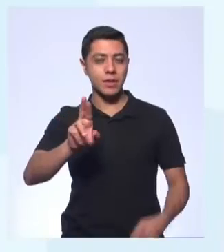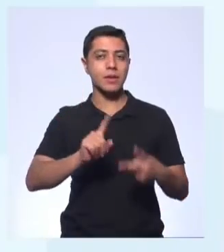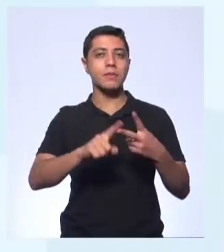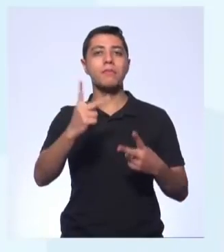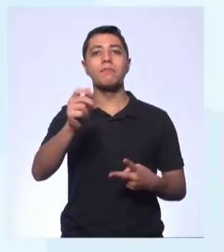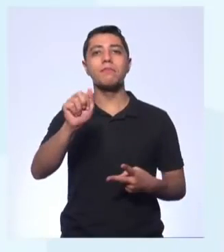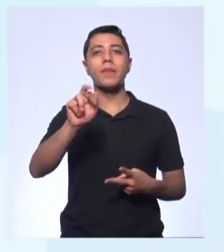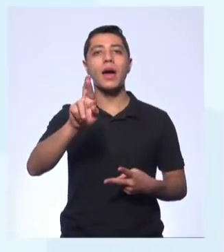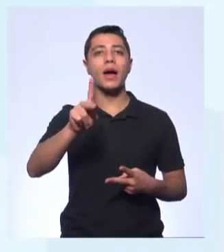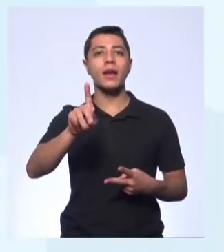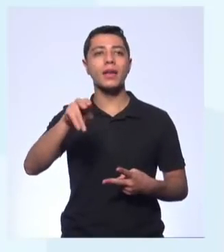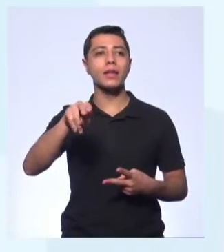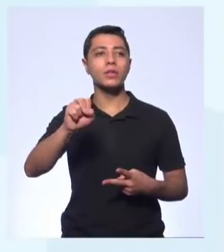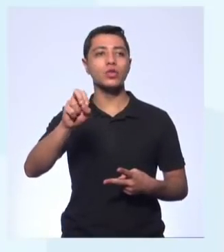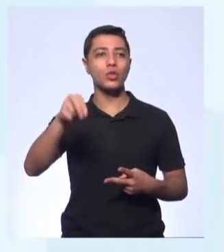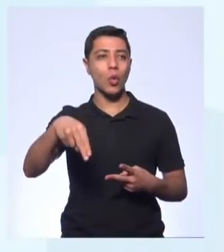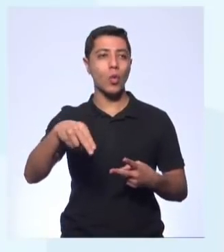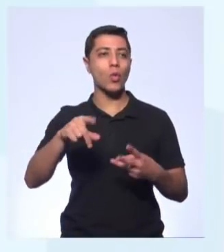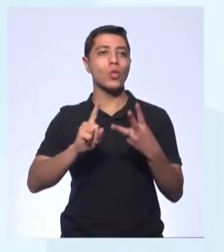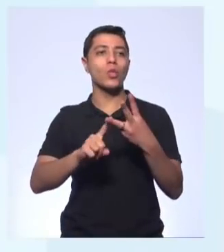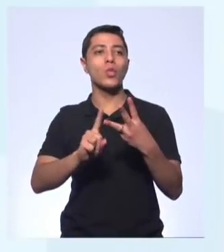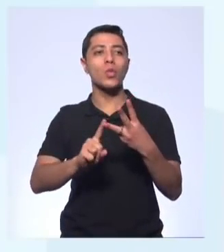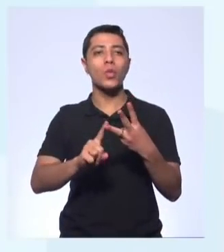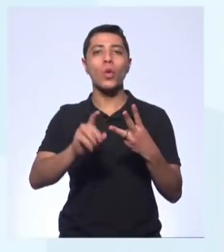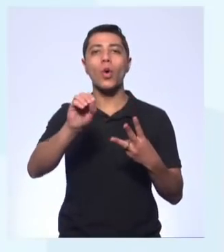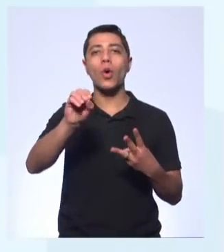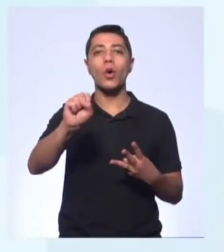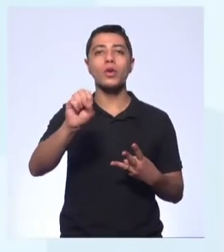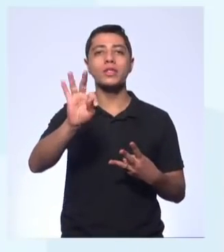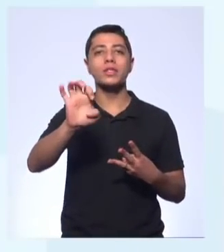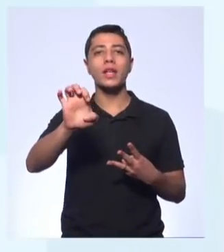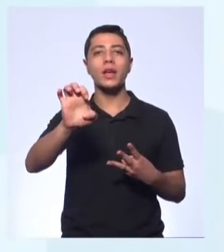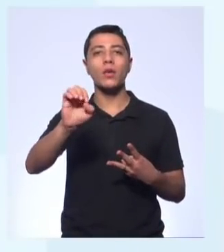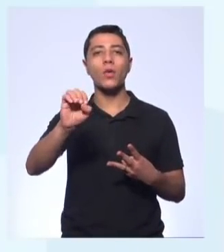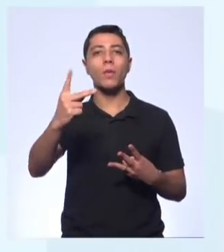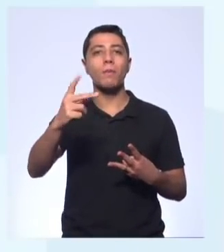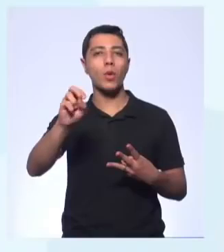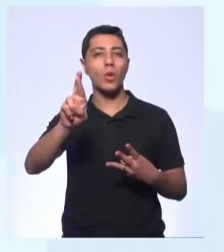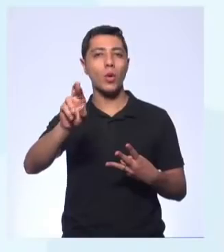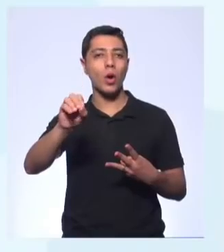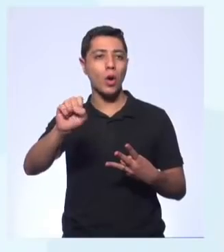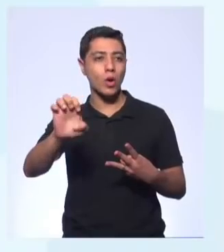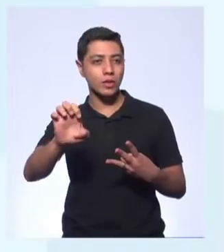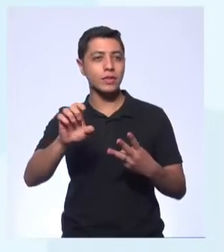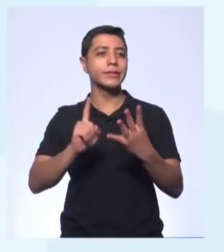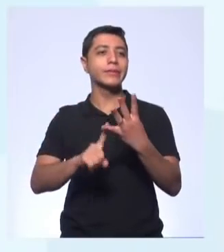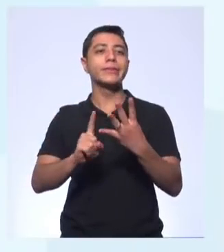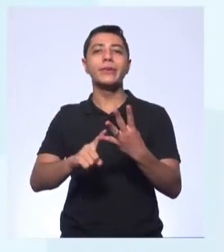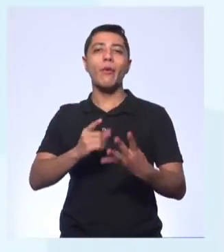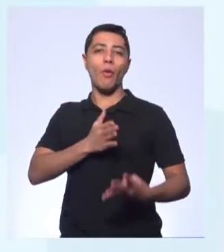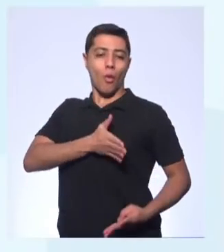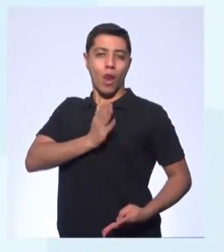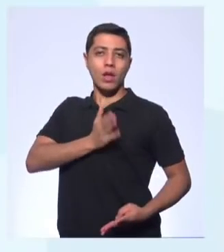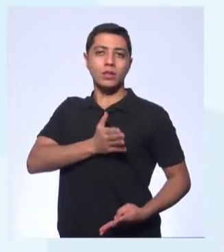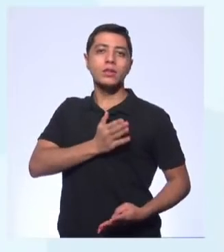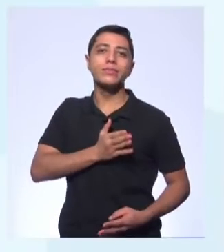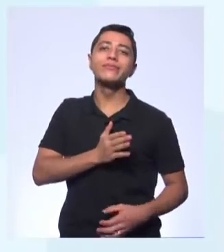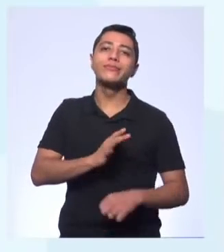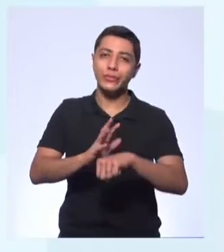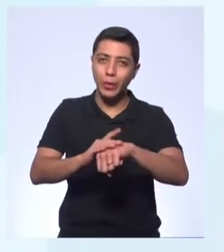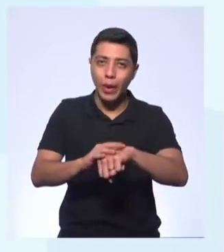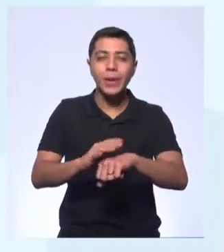cardíacas e diabetes. E aí a gente sabe que, relacionado a doenças cardíacas e diabetes, a gente